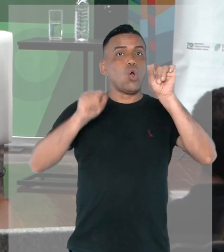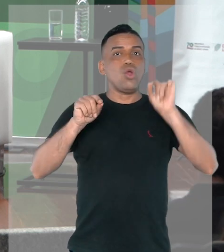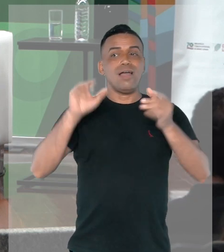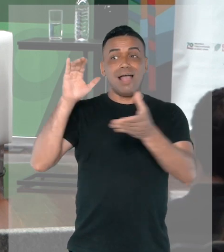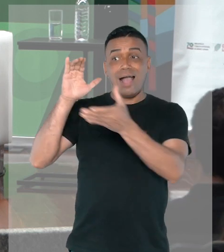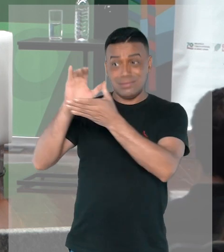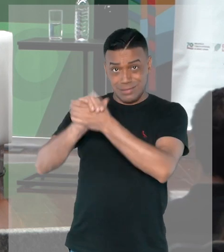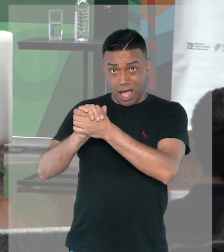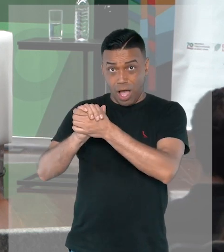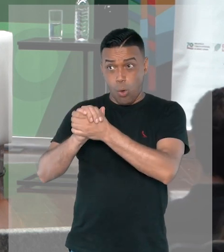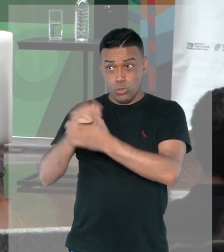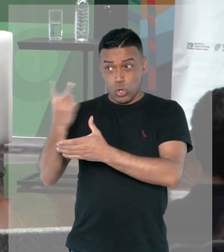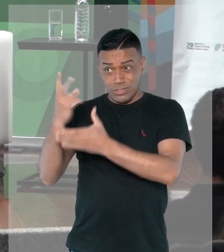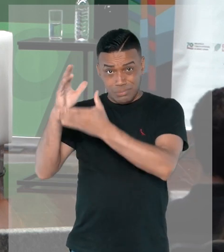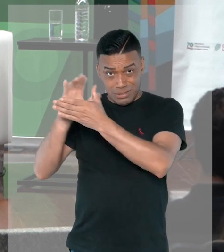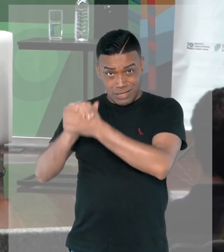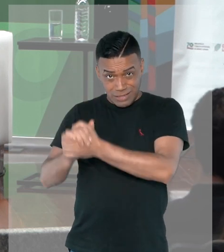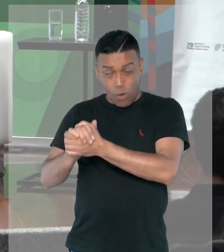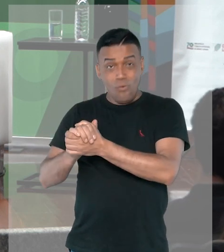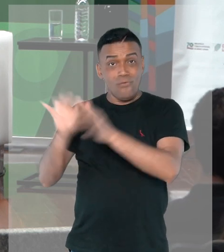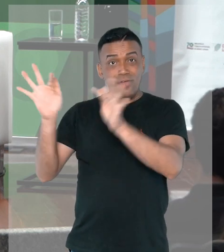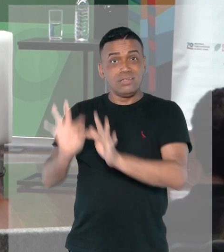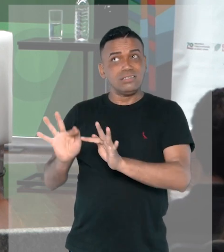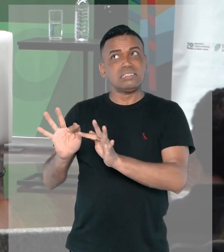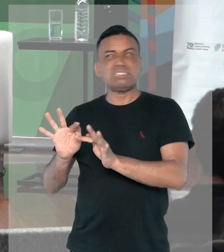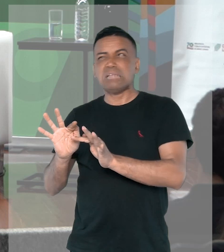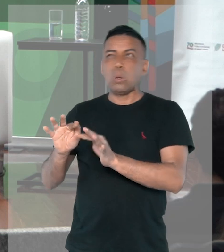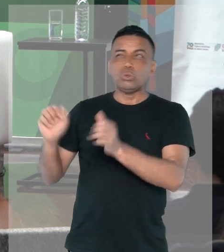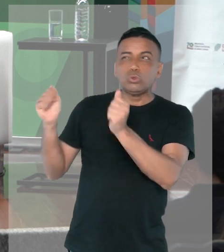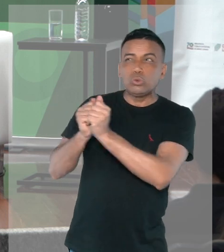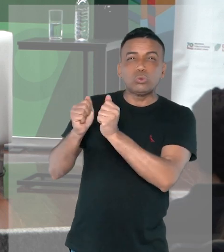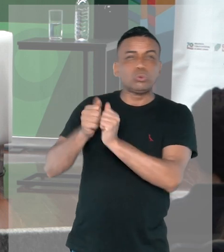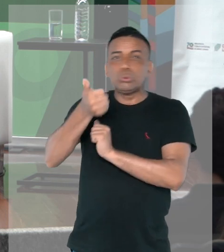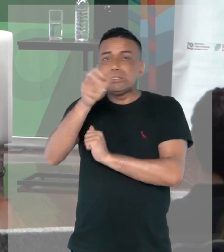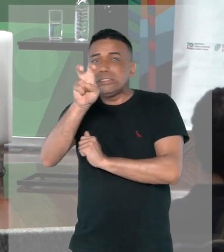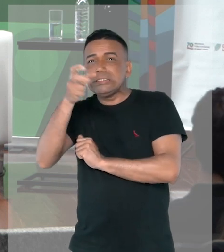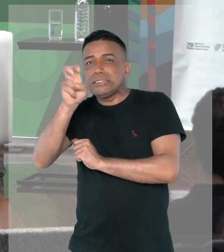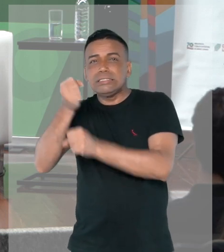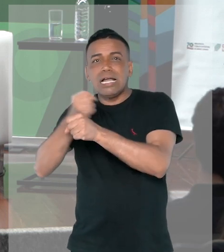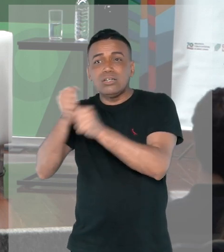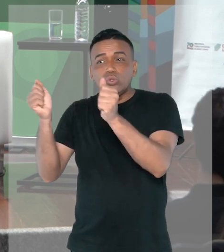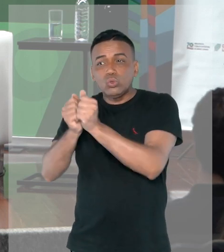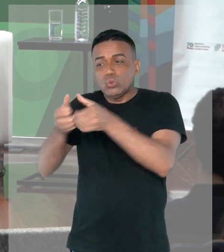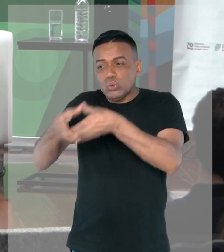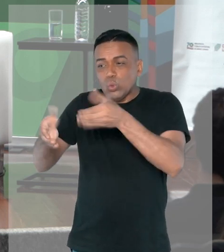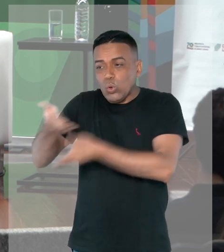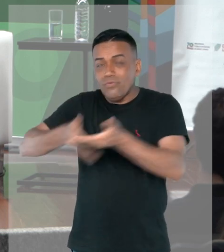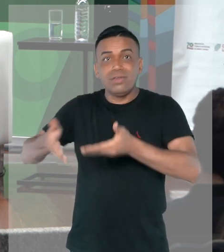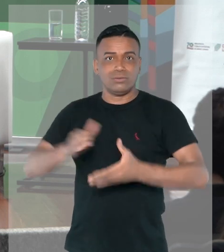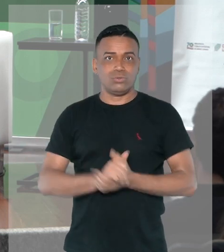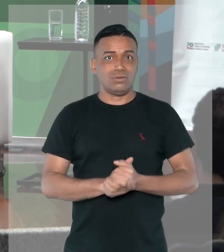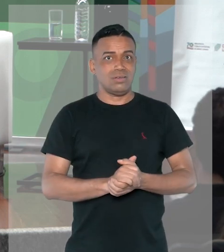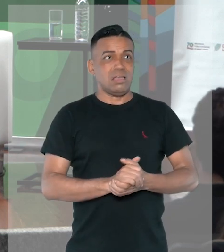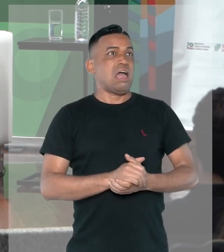feliz. Um casal que está vivendo pelo menos há 15 anos felizes juntos. Meu irmão não,